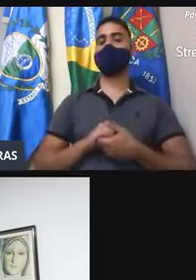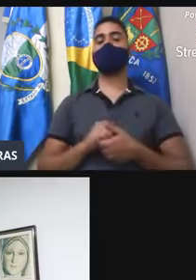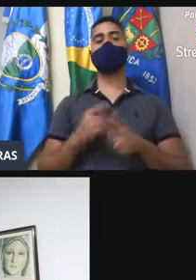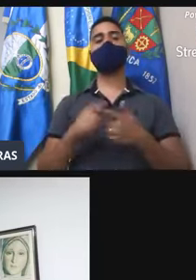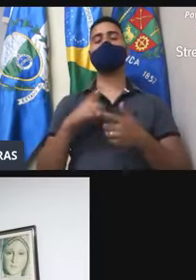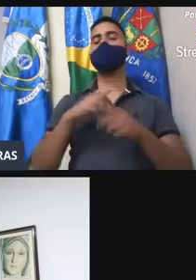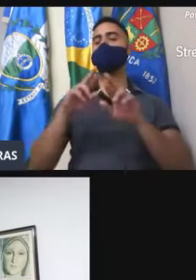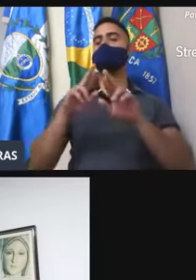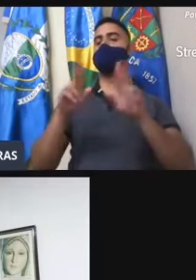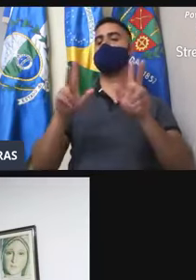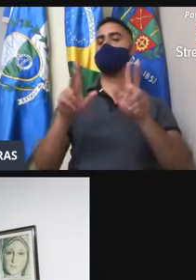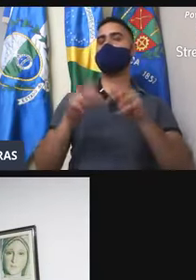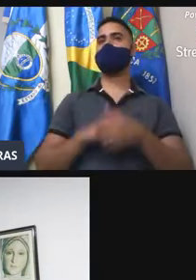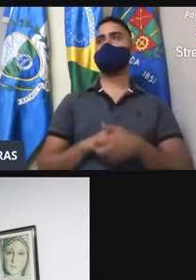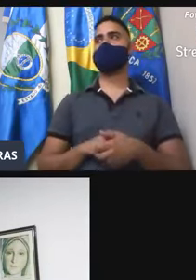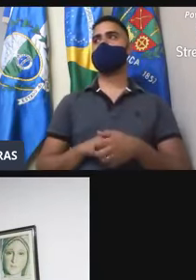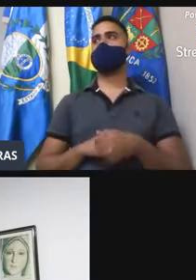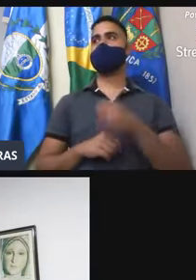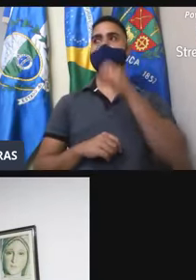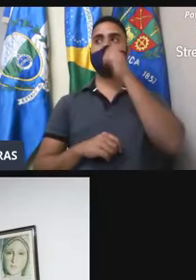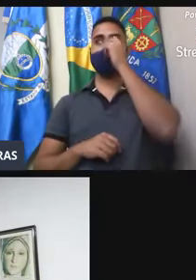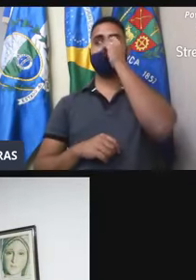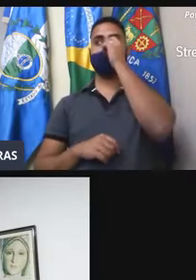essa divergência.